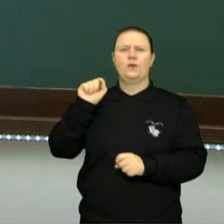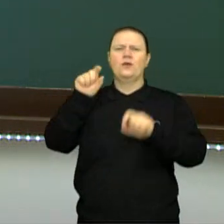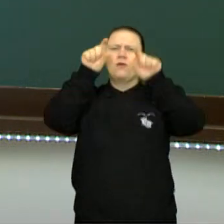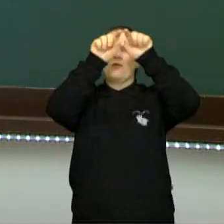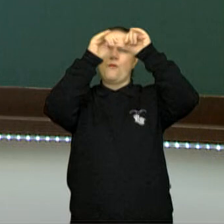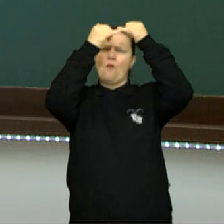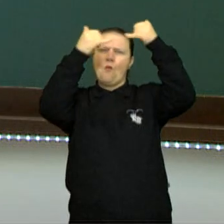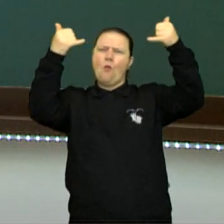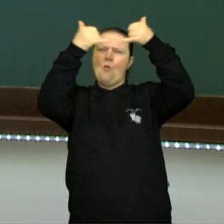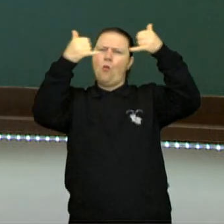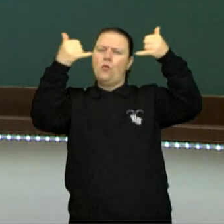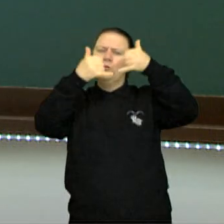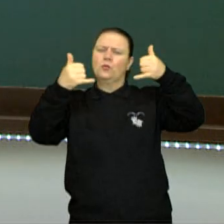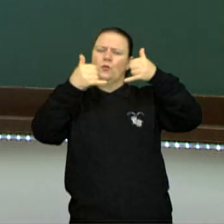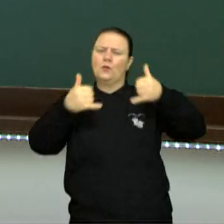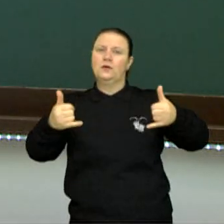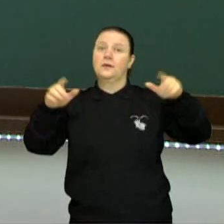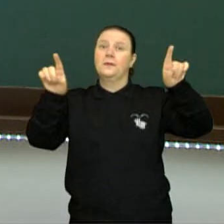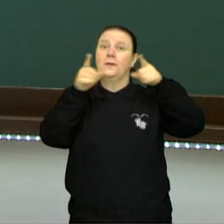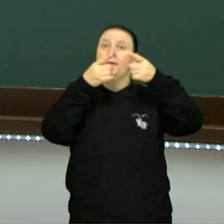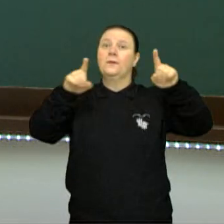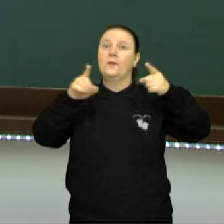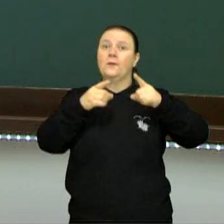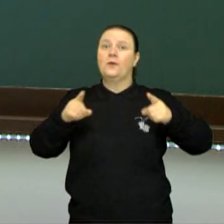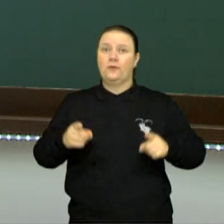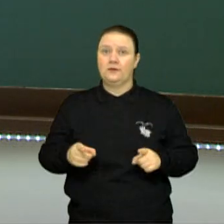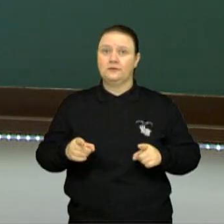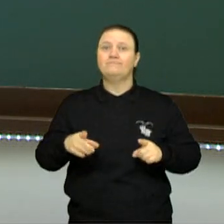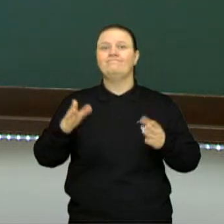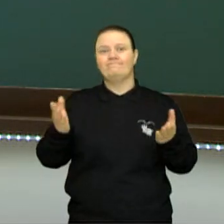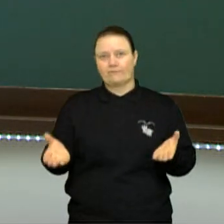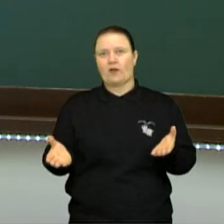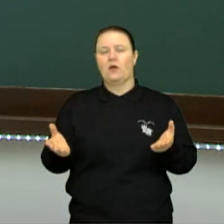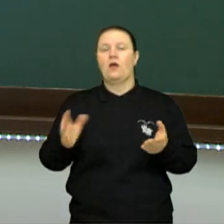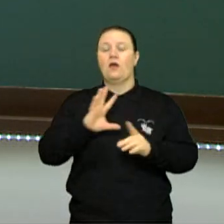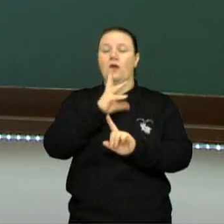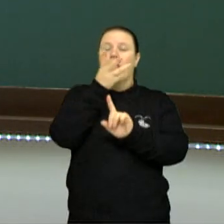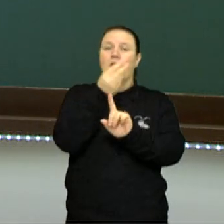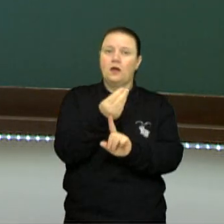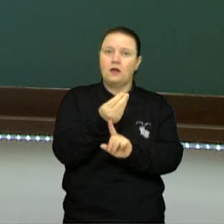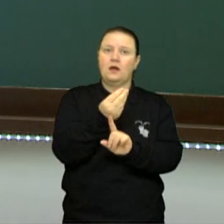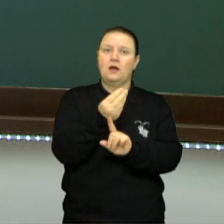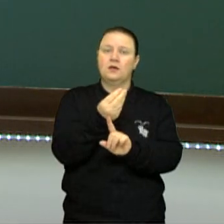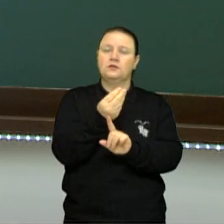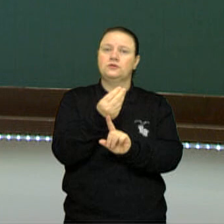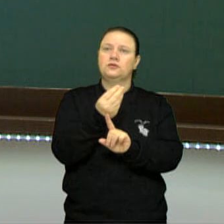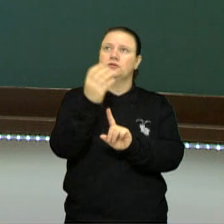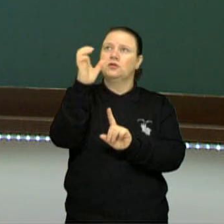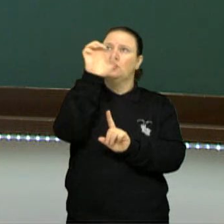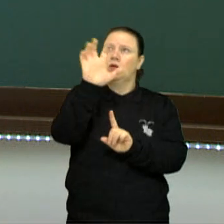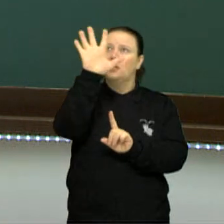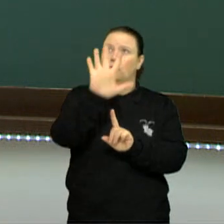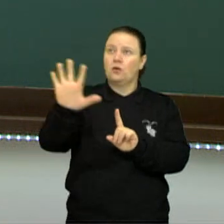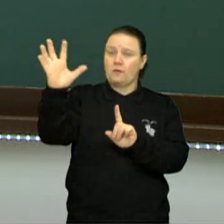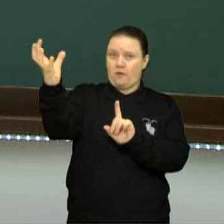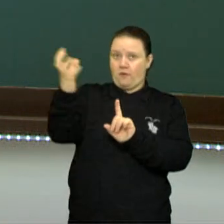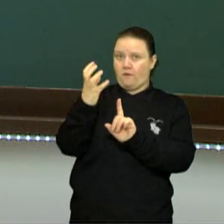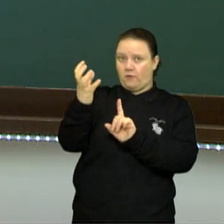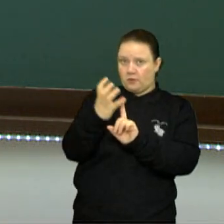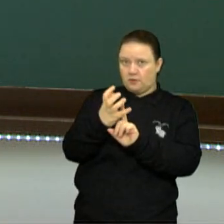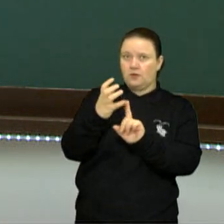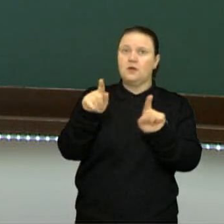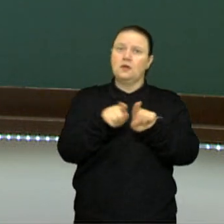a arte dos povos indígenas influenciaram os europeus e assim como a arte dos europeus também influenciou, né, os nossos